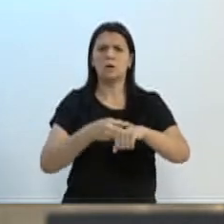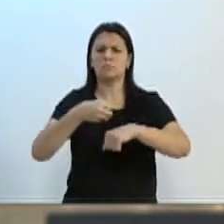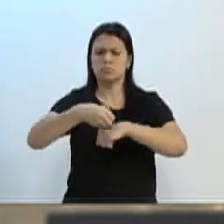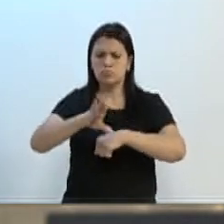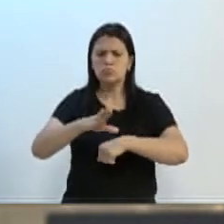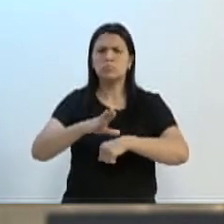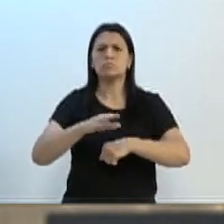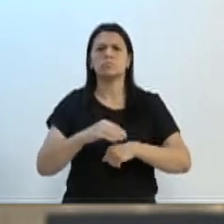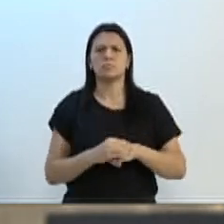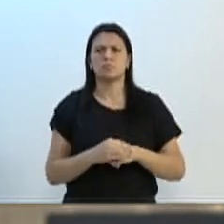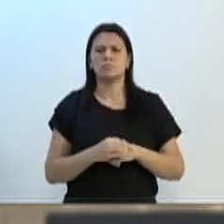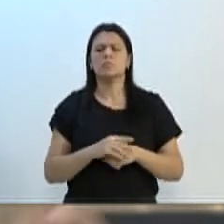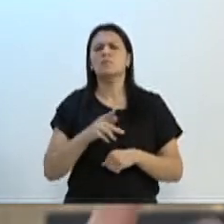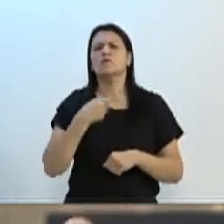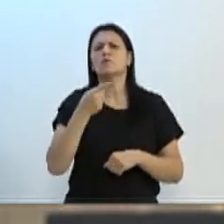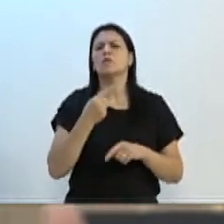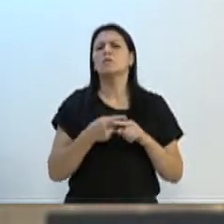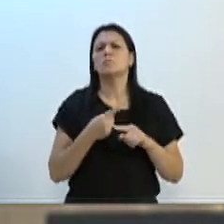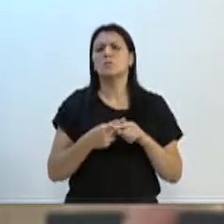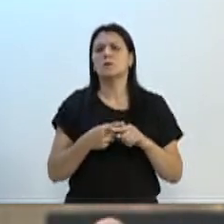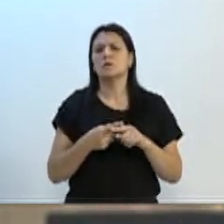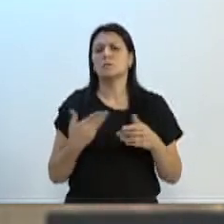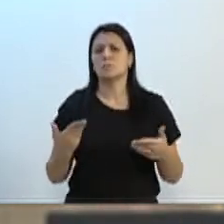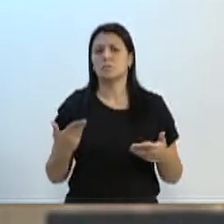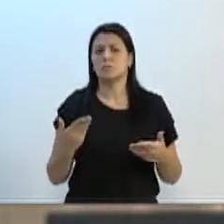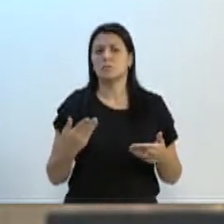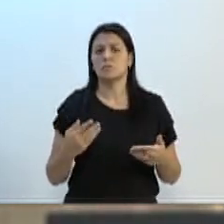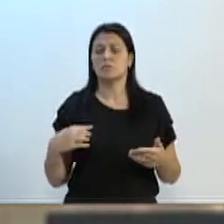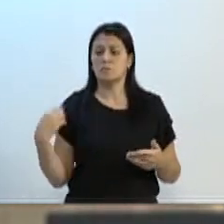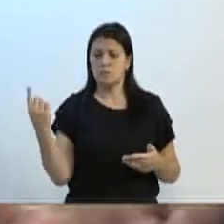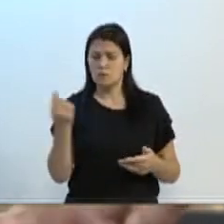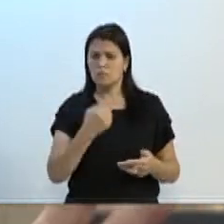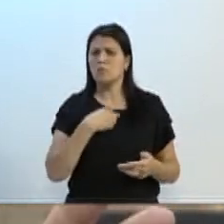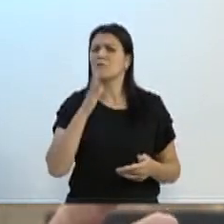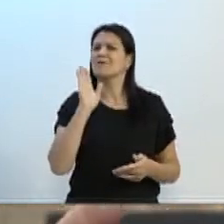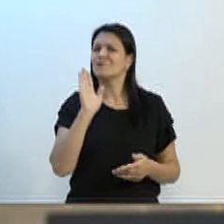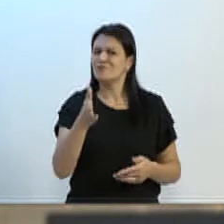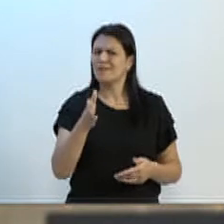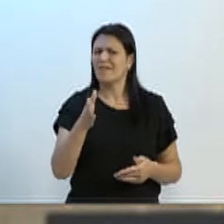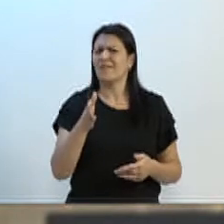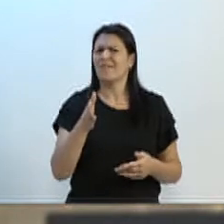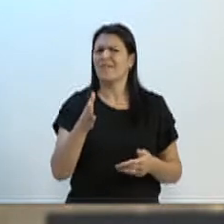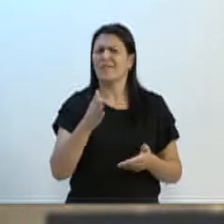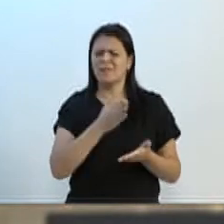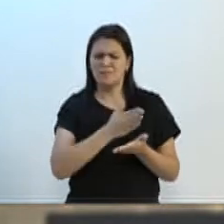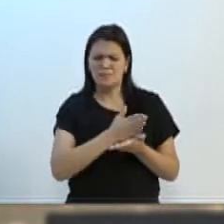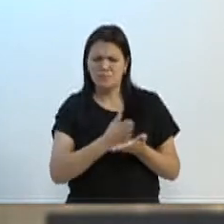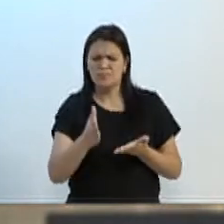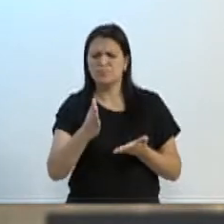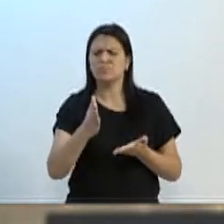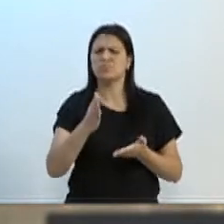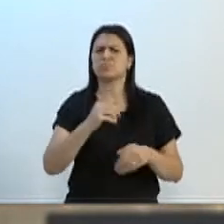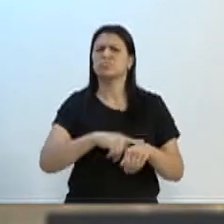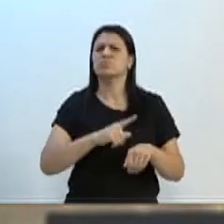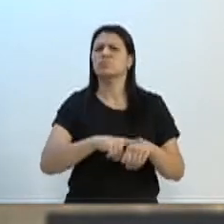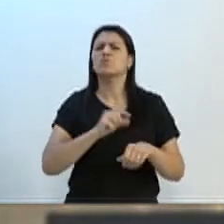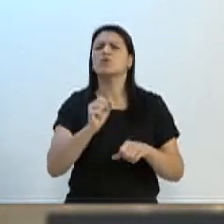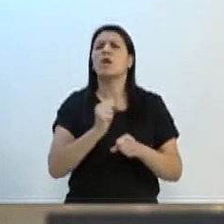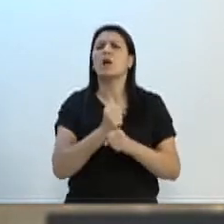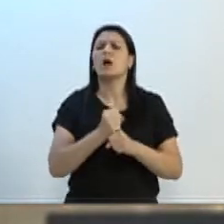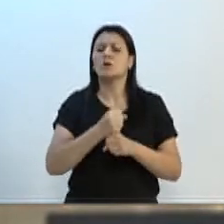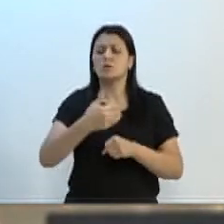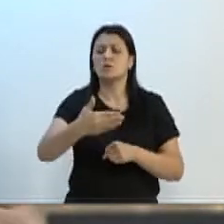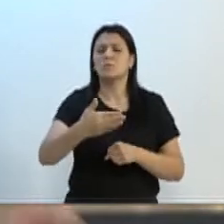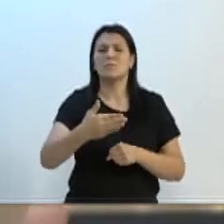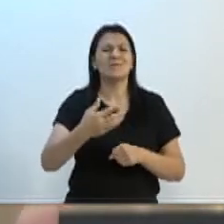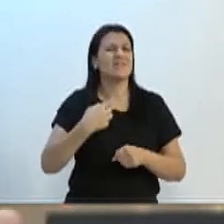fato. E falo isso por quê? Porque, de fato, nós já passamos da hora, nós estamos em pleno 2020 e não vamos admitir